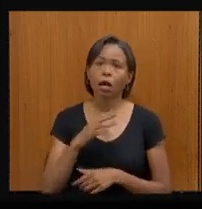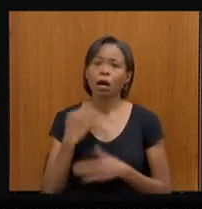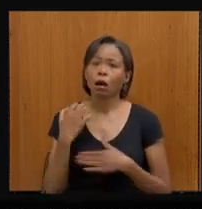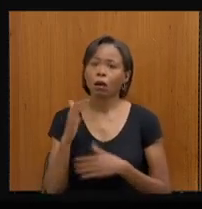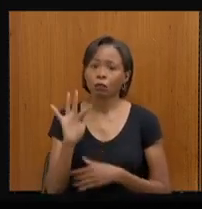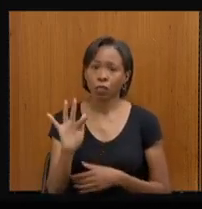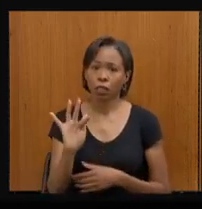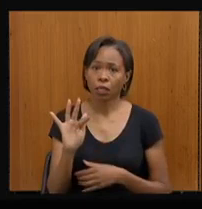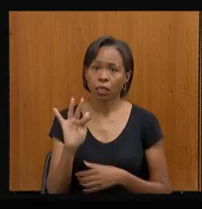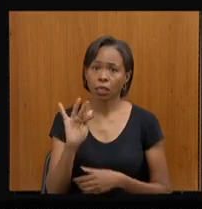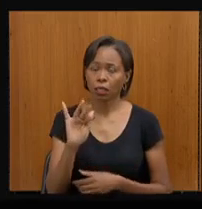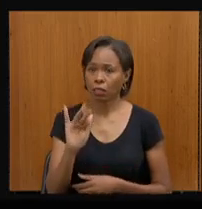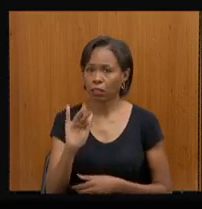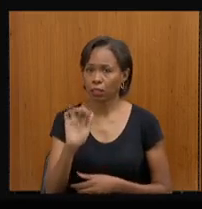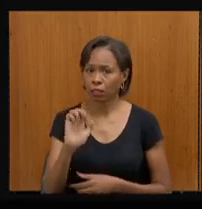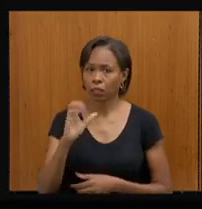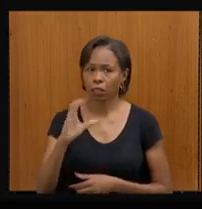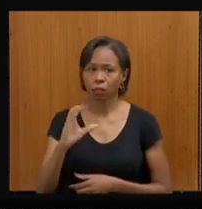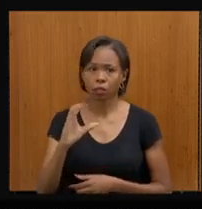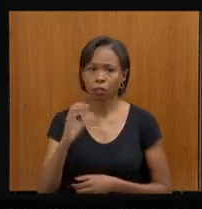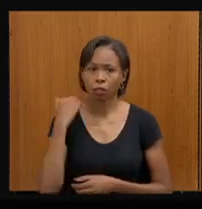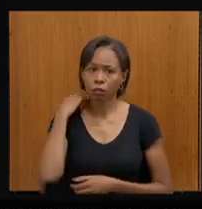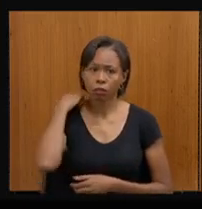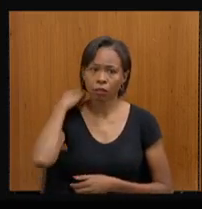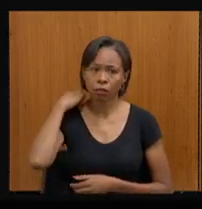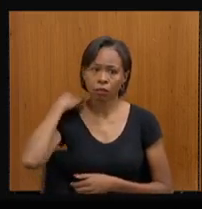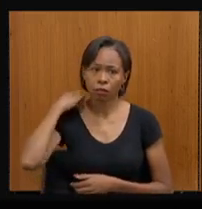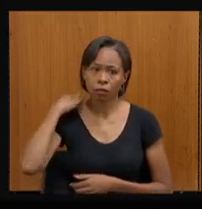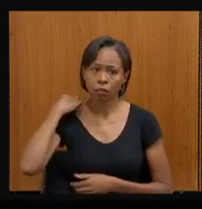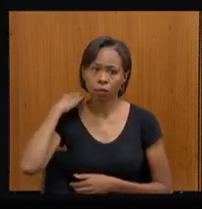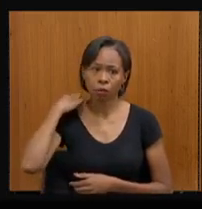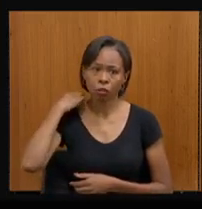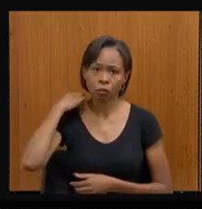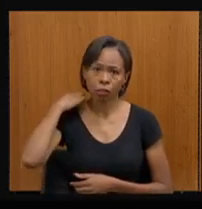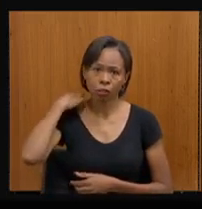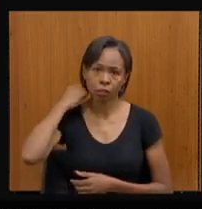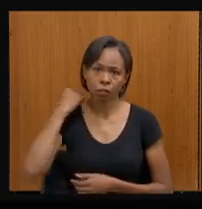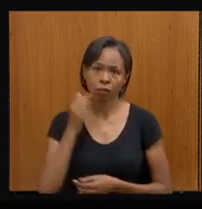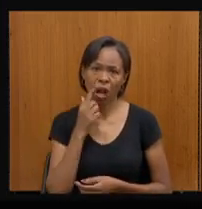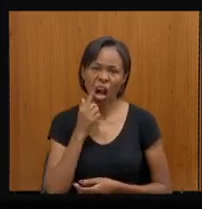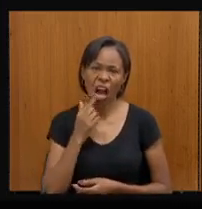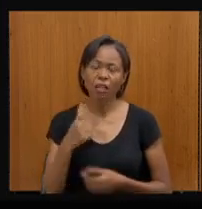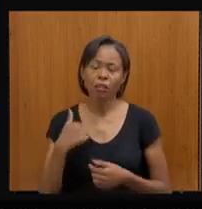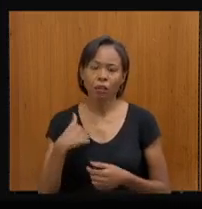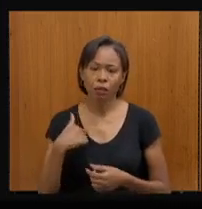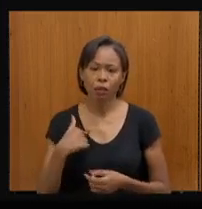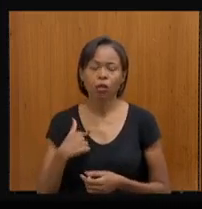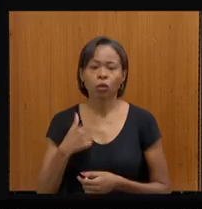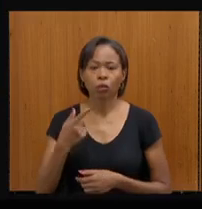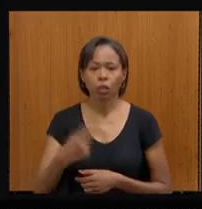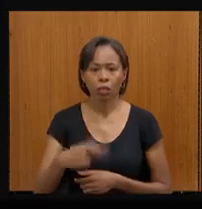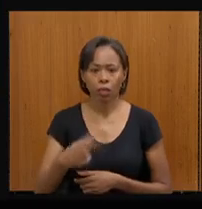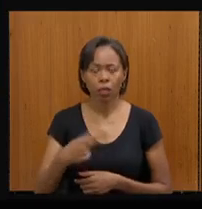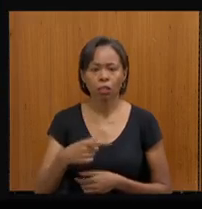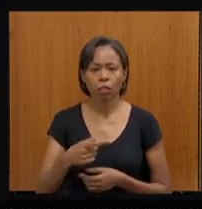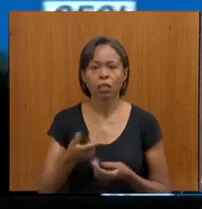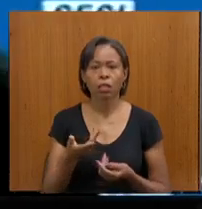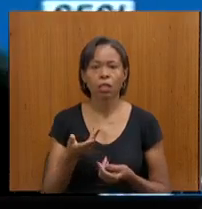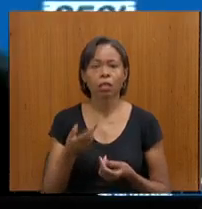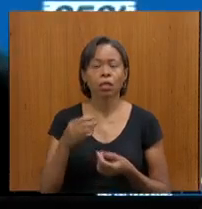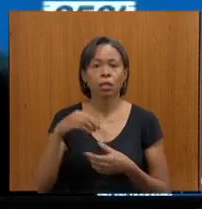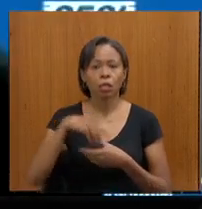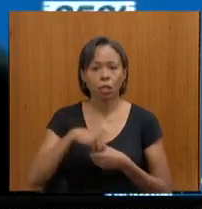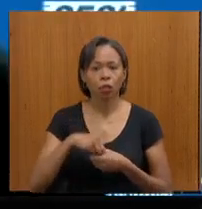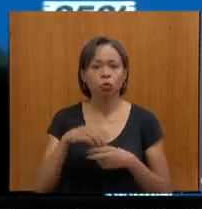soro consultor de energia da Federação das indústrias e estão na presidência da câmara setorial de energias